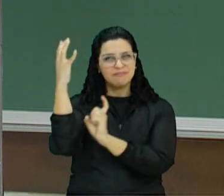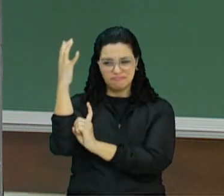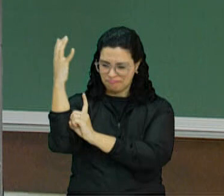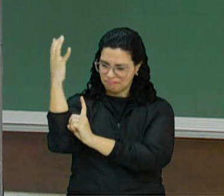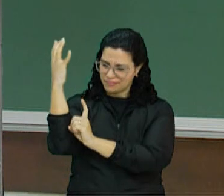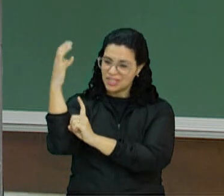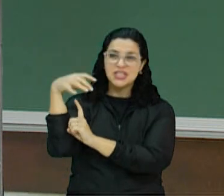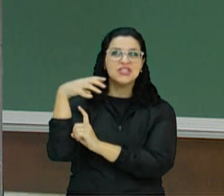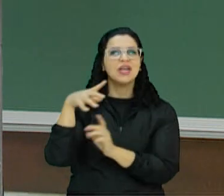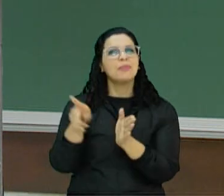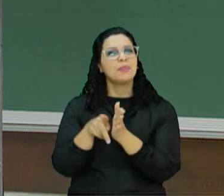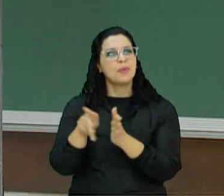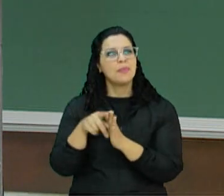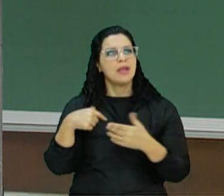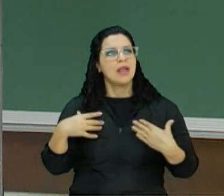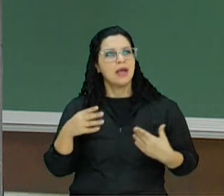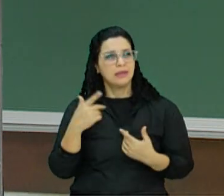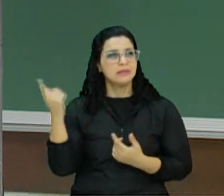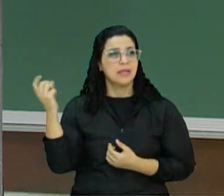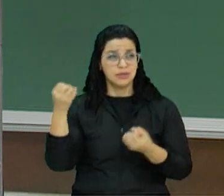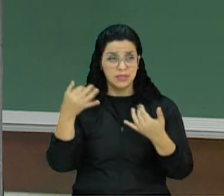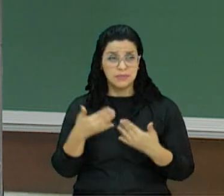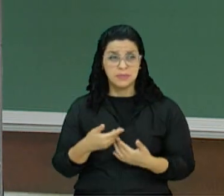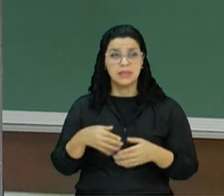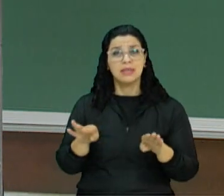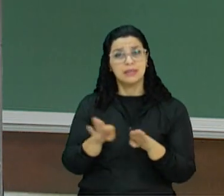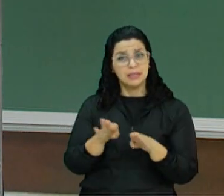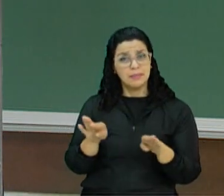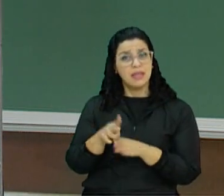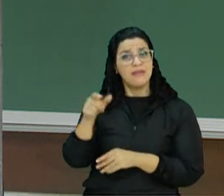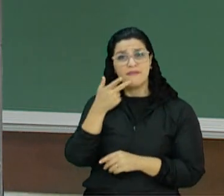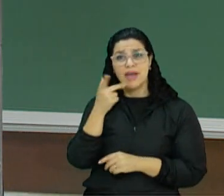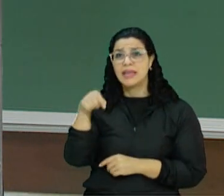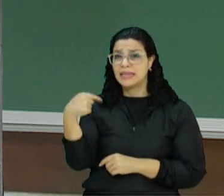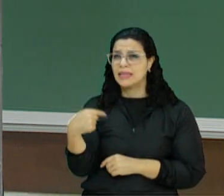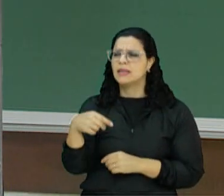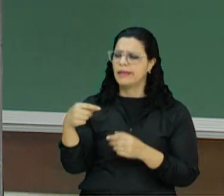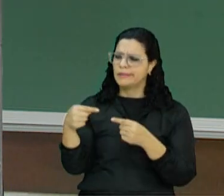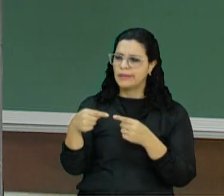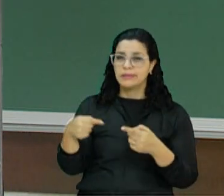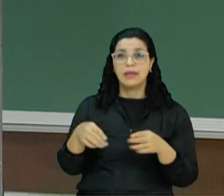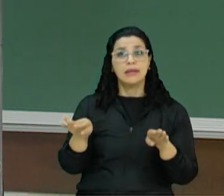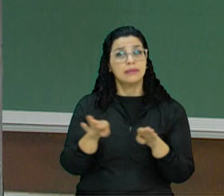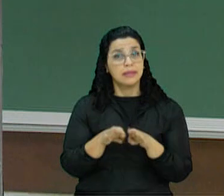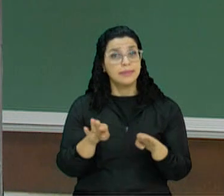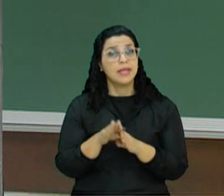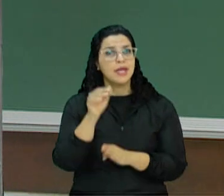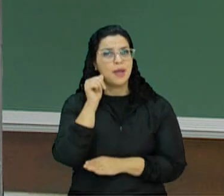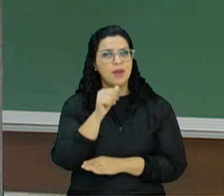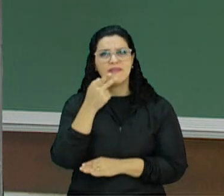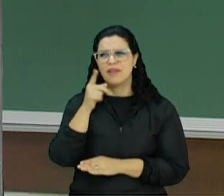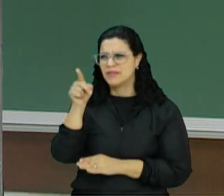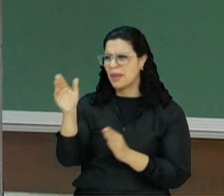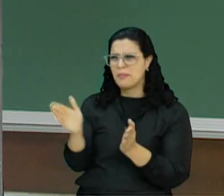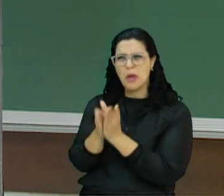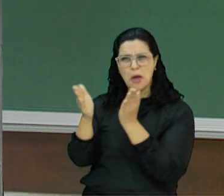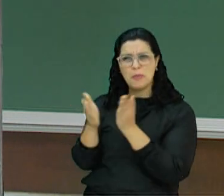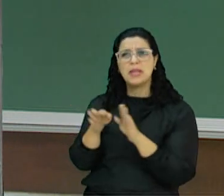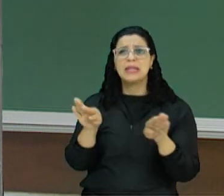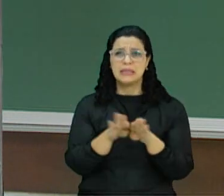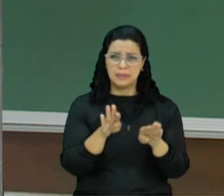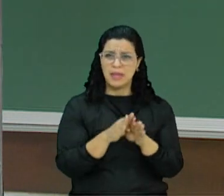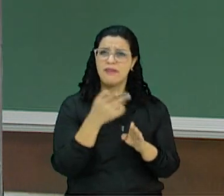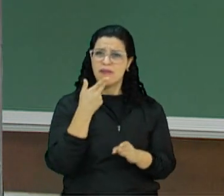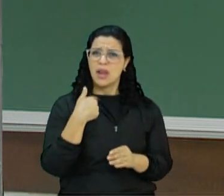todo desalinhado, metido num blusão azul marinho. E no decorrer do conto, a Raquel fala, né, que ele é pobre, ele também fala que ele é